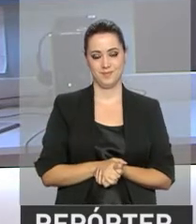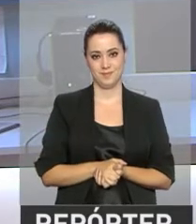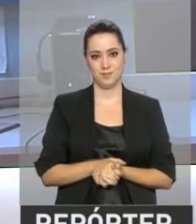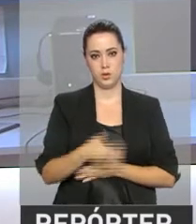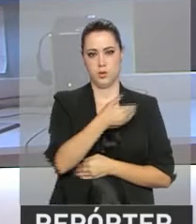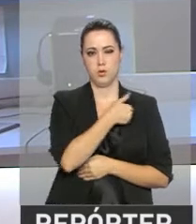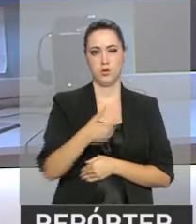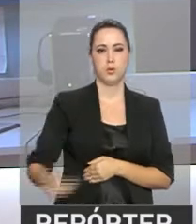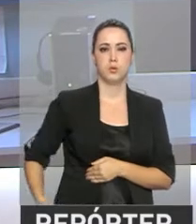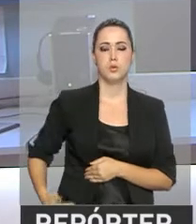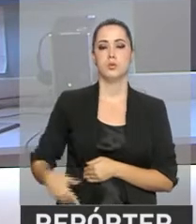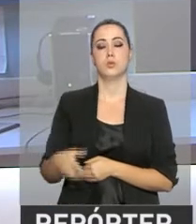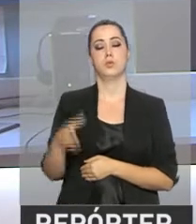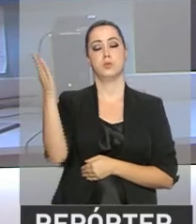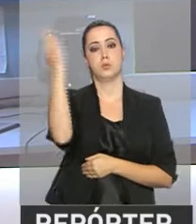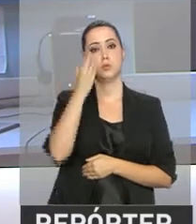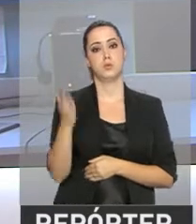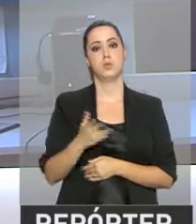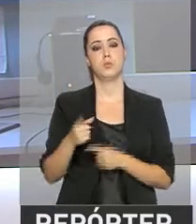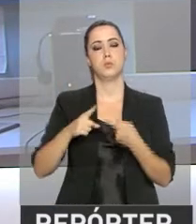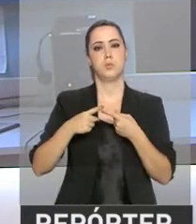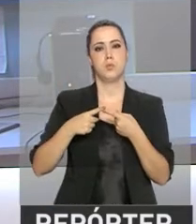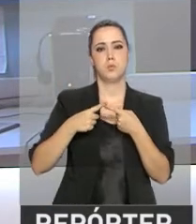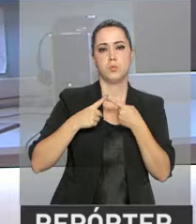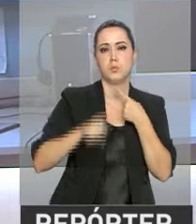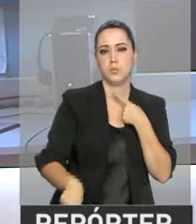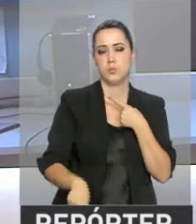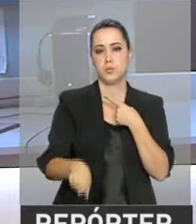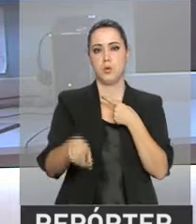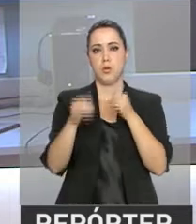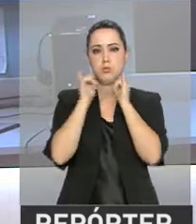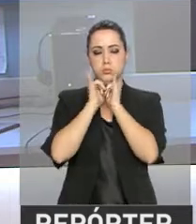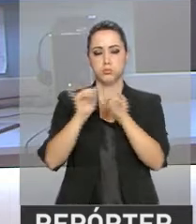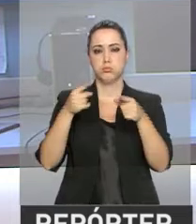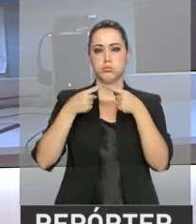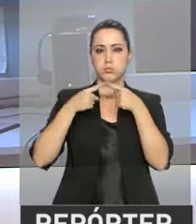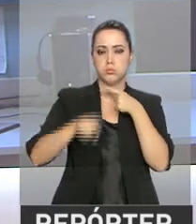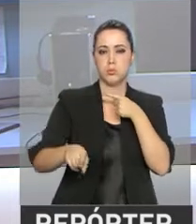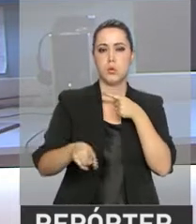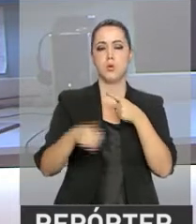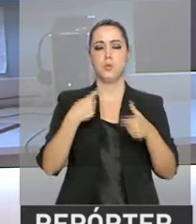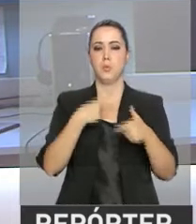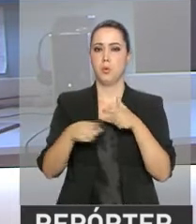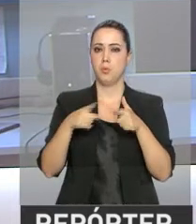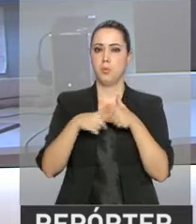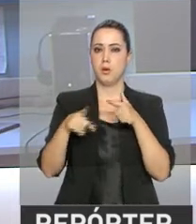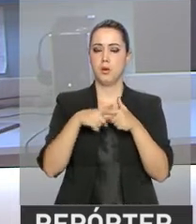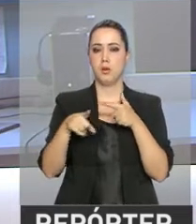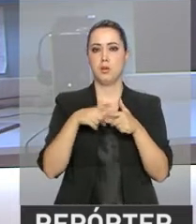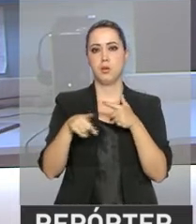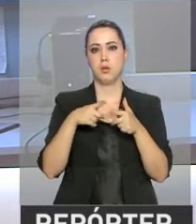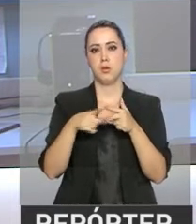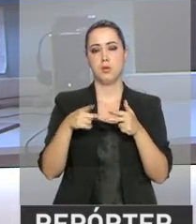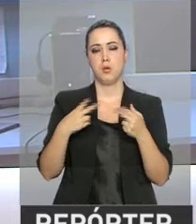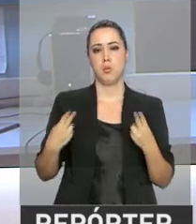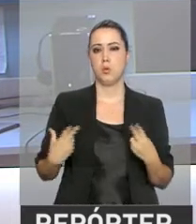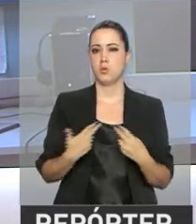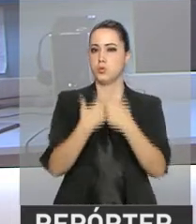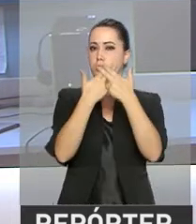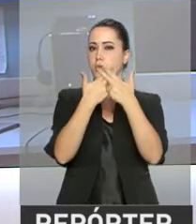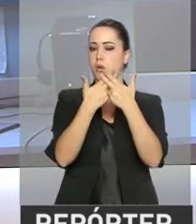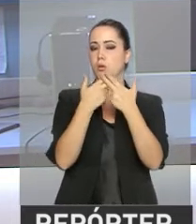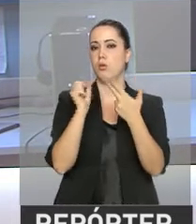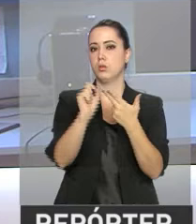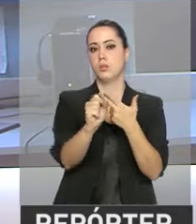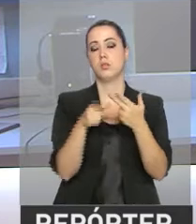divulgou nota de repúdio aos atentados terroristas nos arredores de um estádio de futebol em istambul na turquia que deixaram dezenas